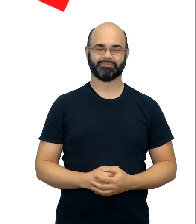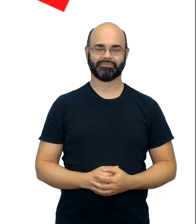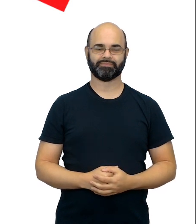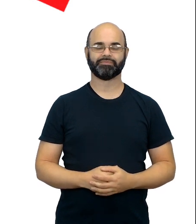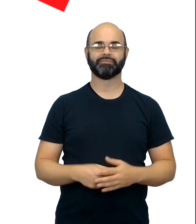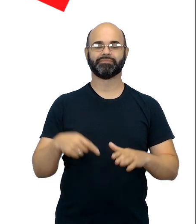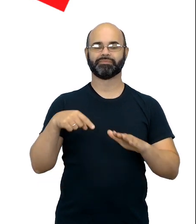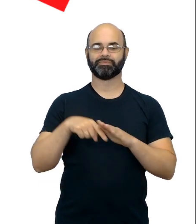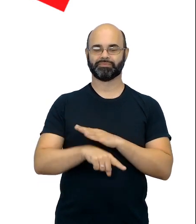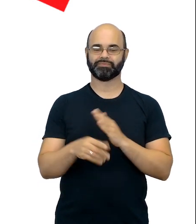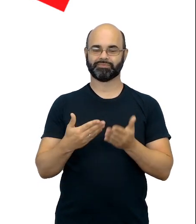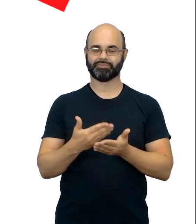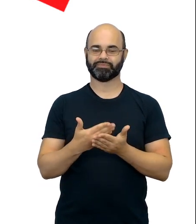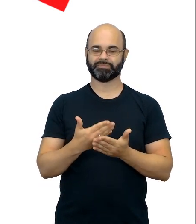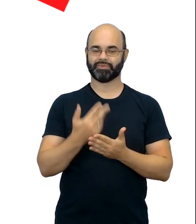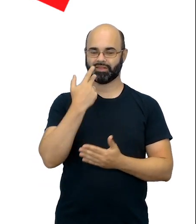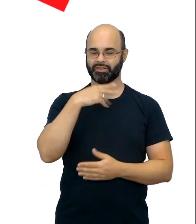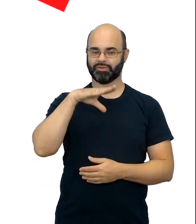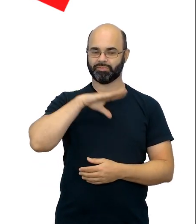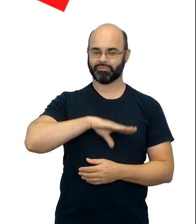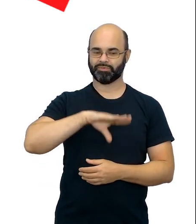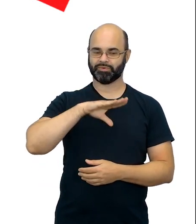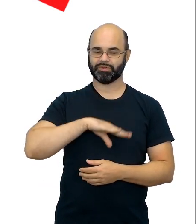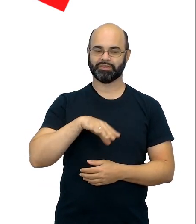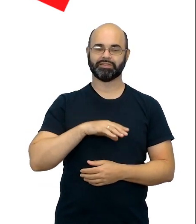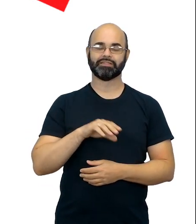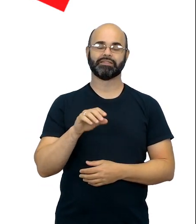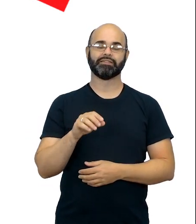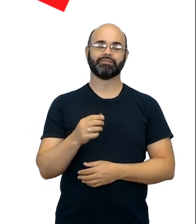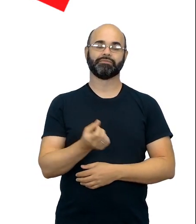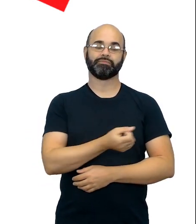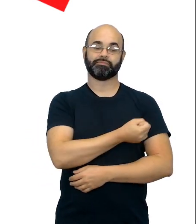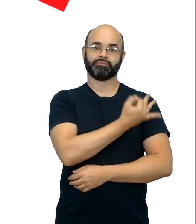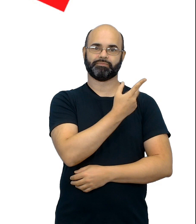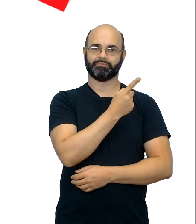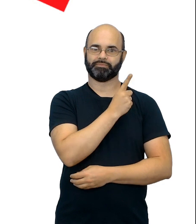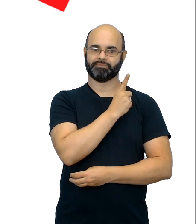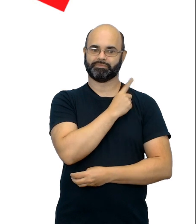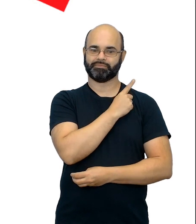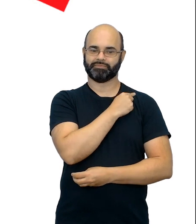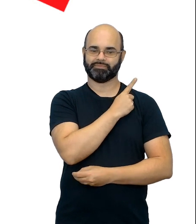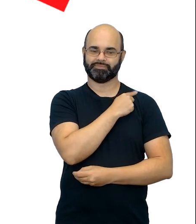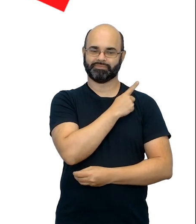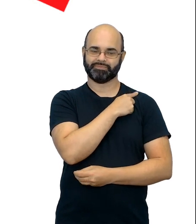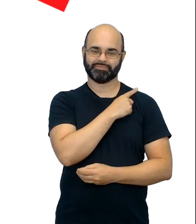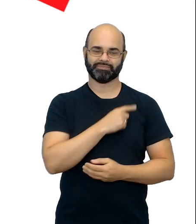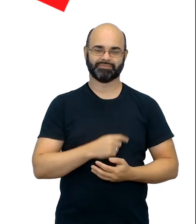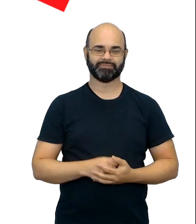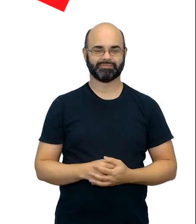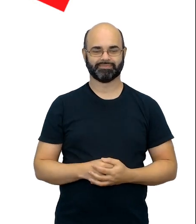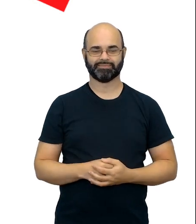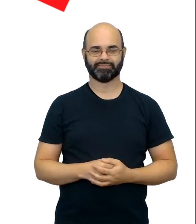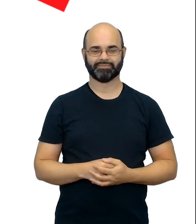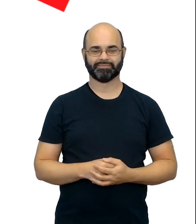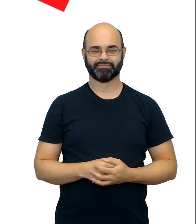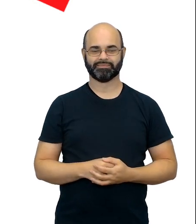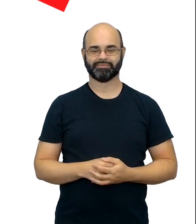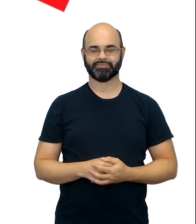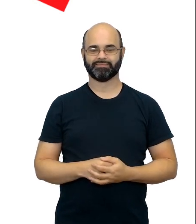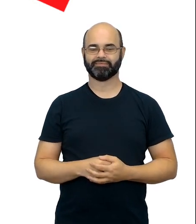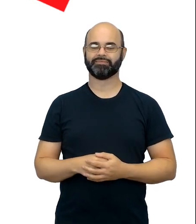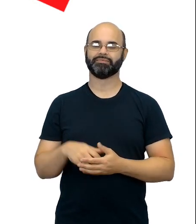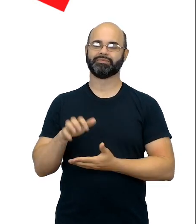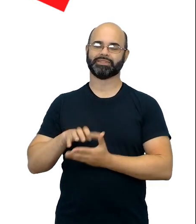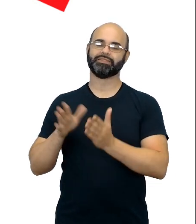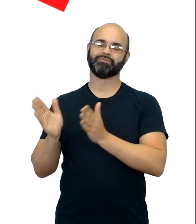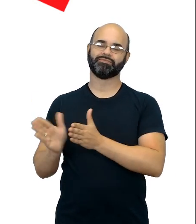a língua portuguesa, primeira série do ensino médio, a sequência de atividades, então, tem aqui o foco